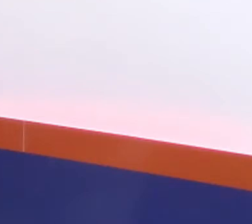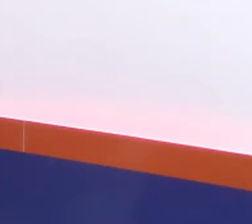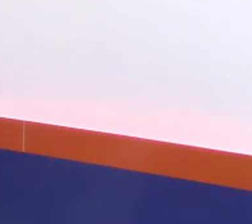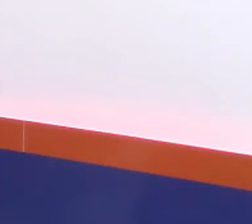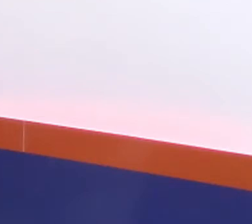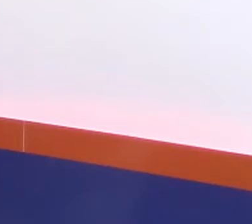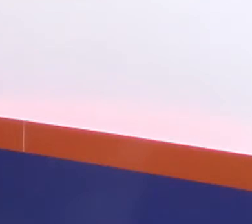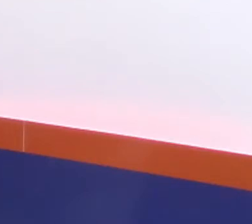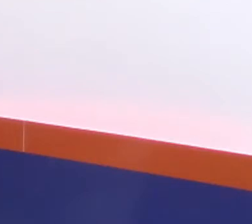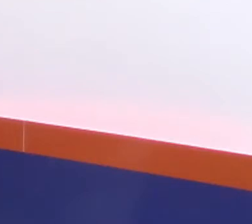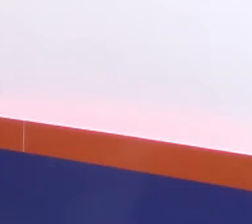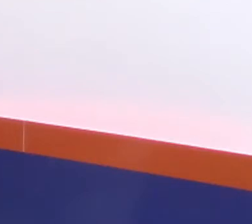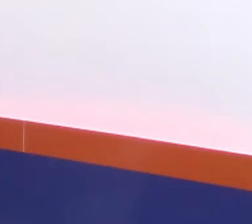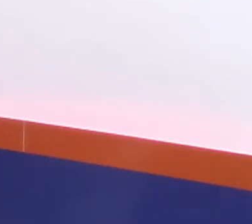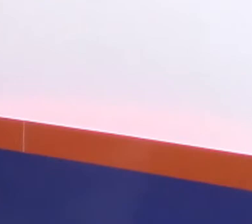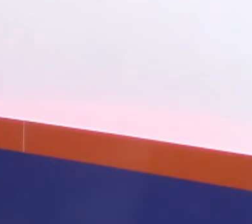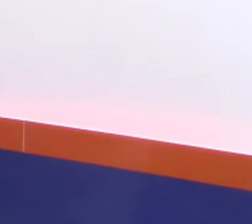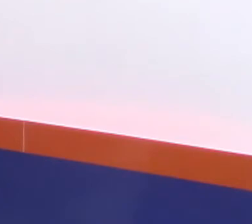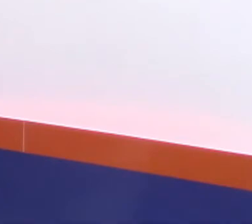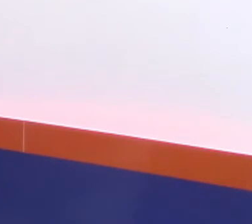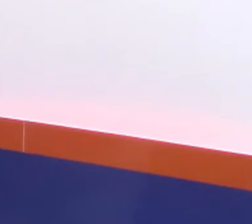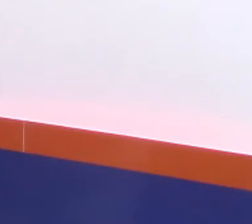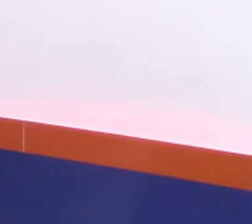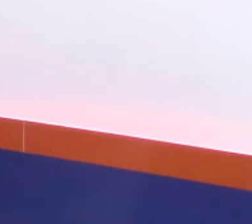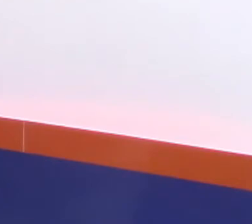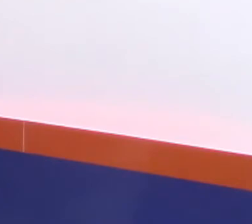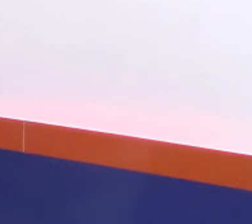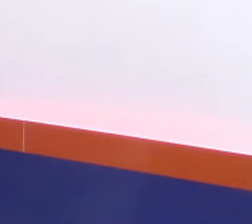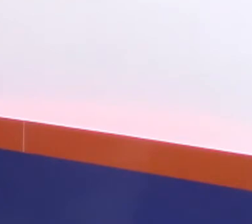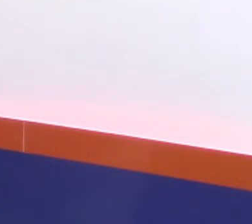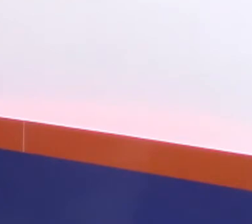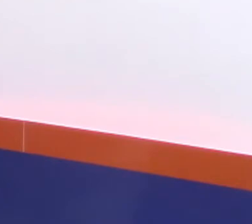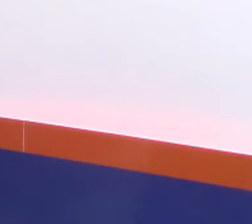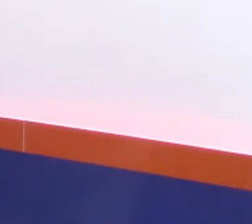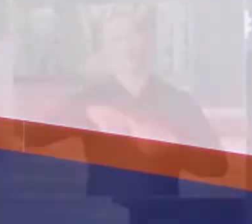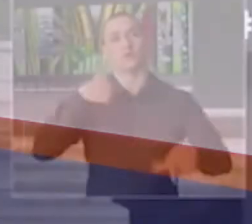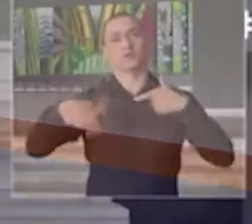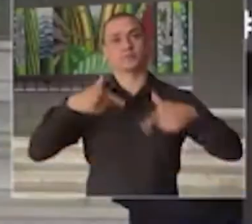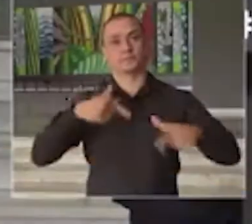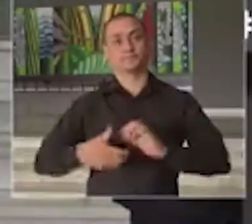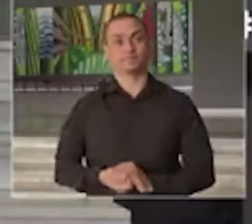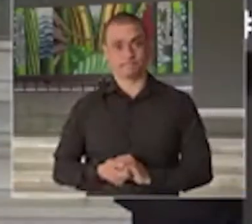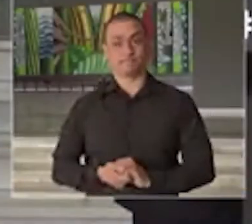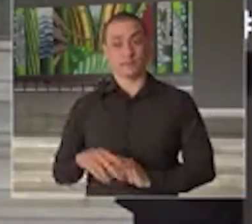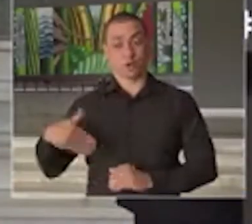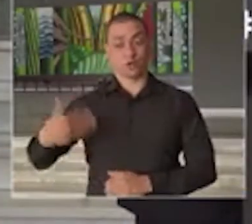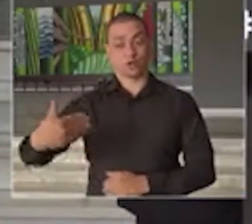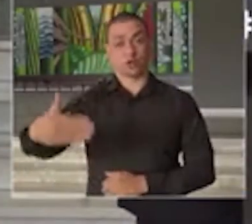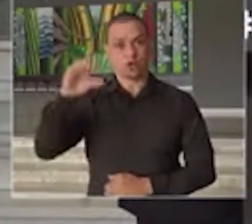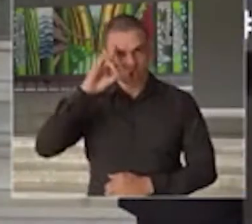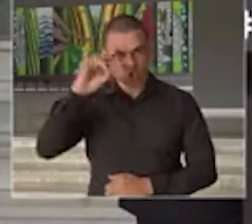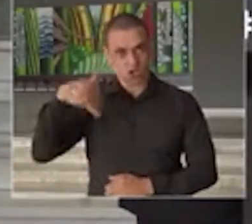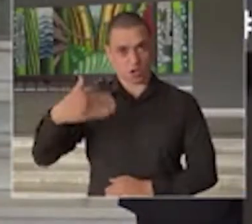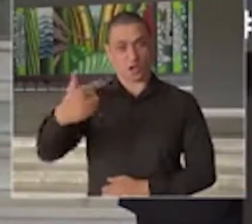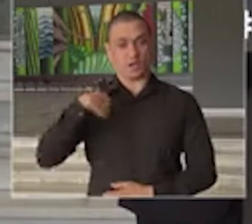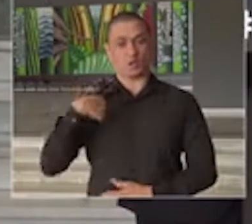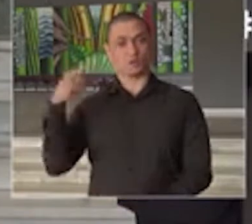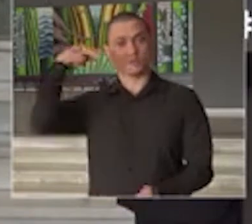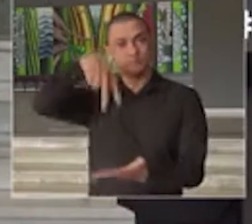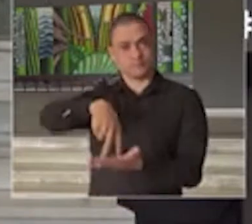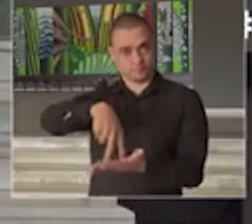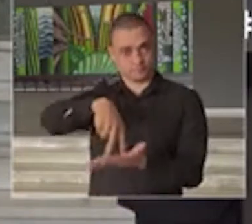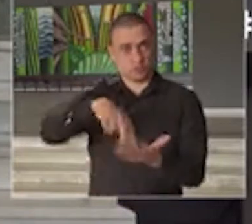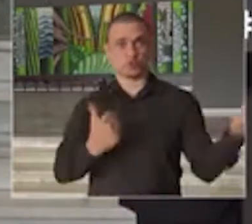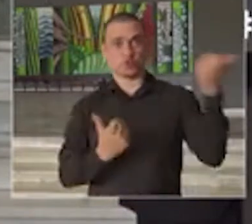plano são paulo onde inclui-se atibaia bragança é a cidades da nossa região esses próximos dias eu estarei aqui